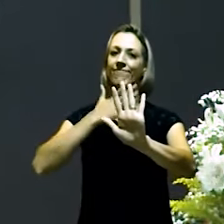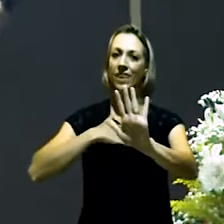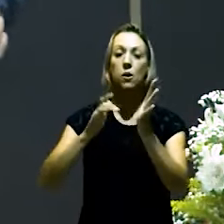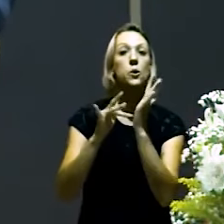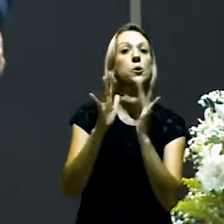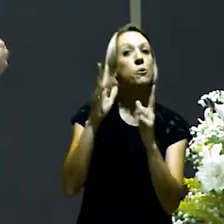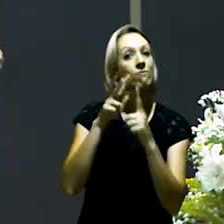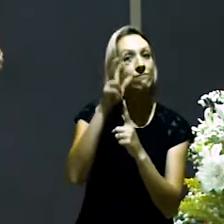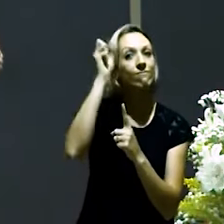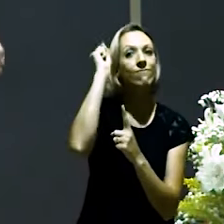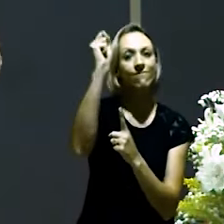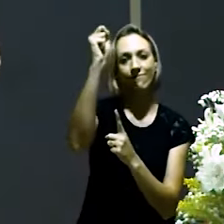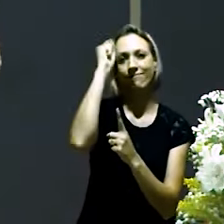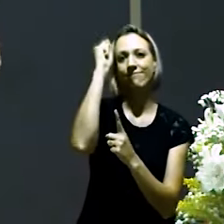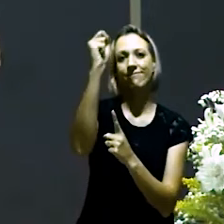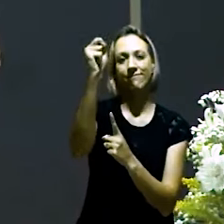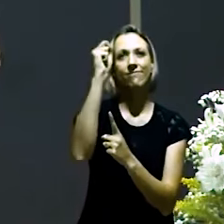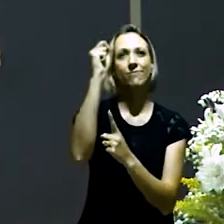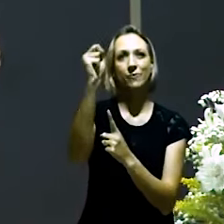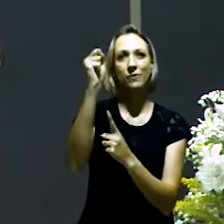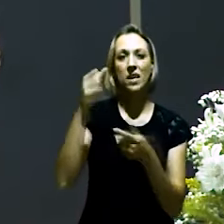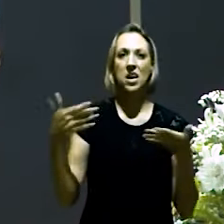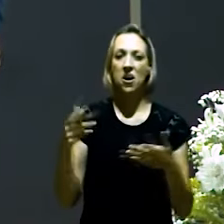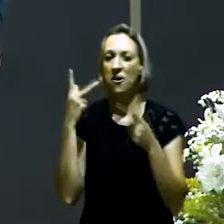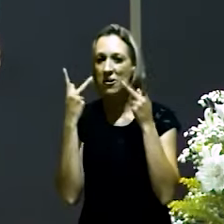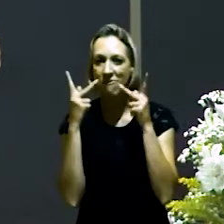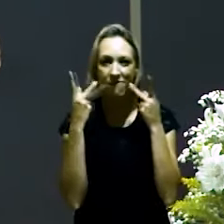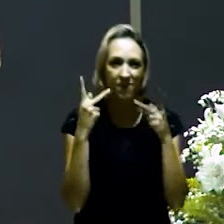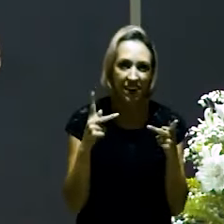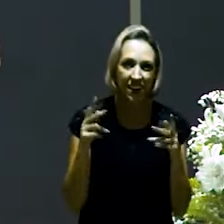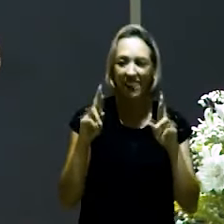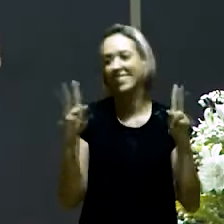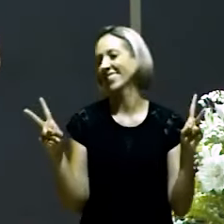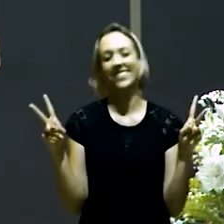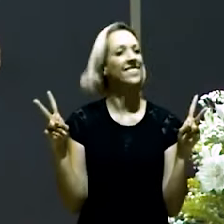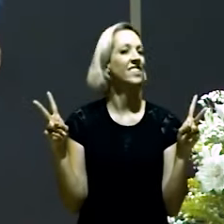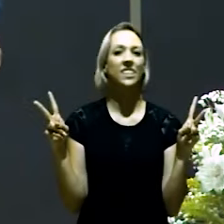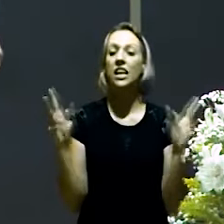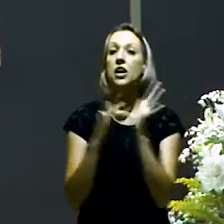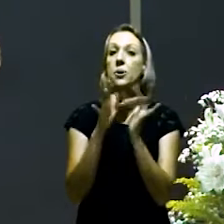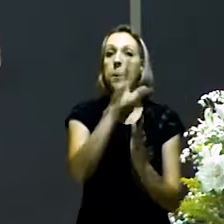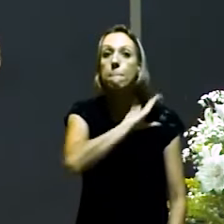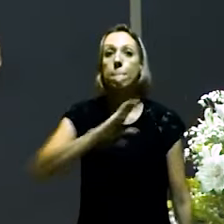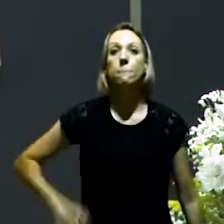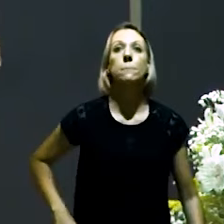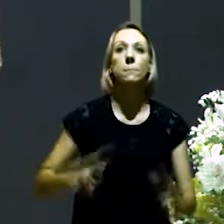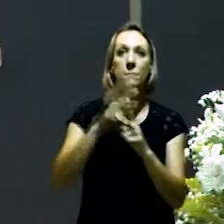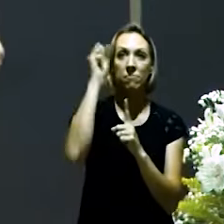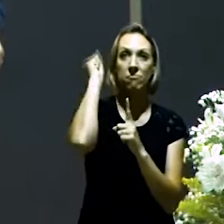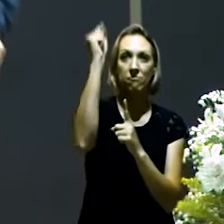eu venci. Ah, eu não poderia pregar outra coisa nesta noite. Cristo venceu, Cristo vitorioso, Cristo